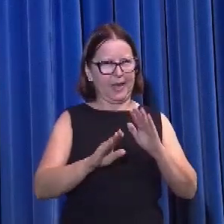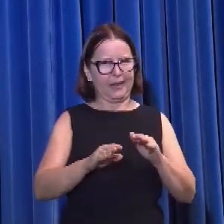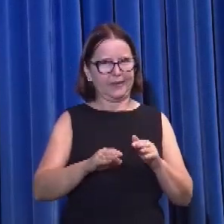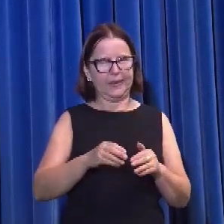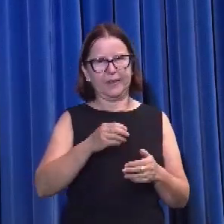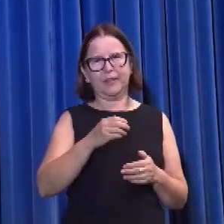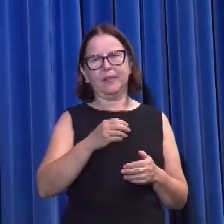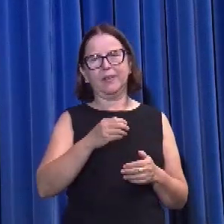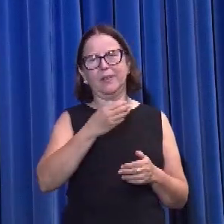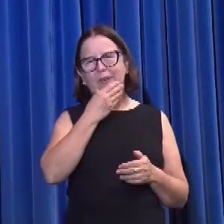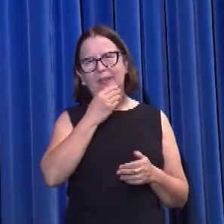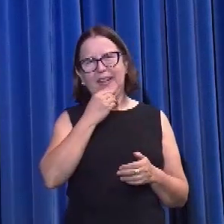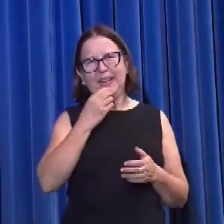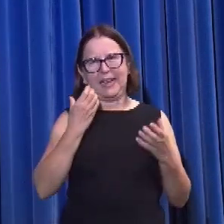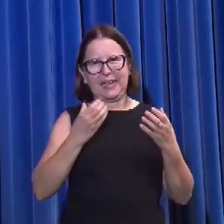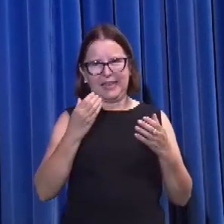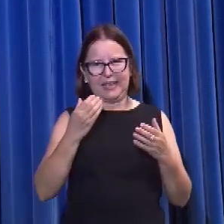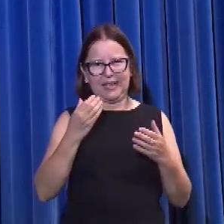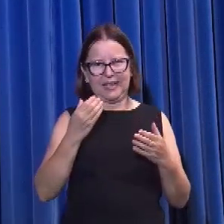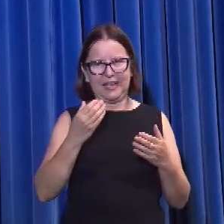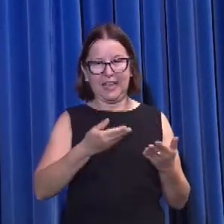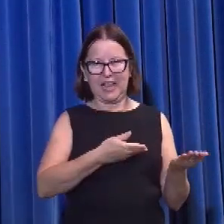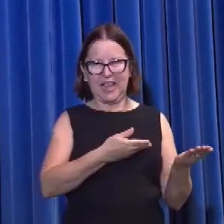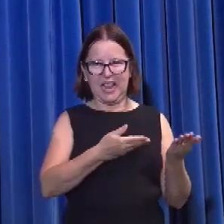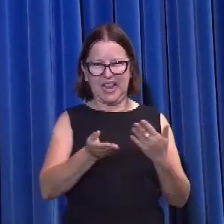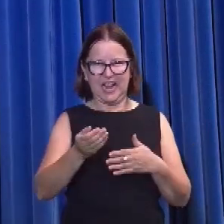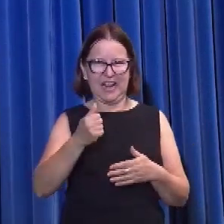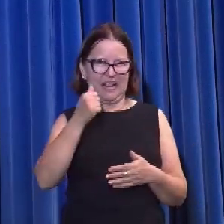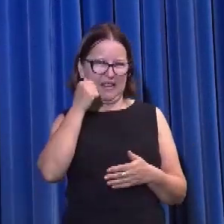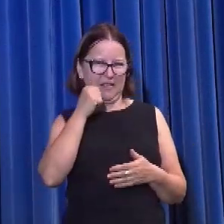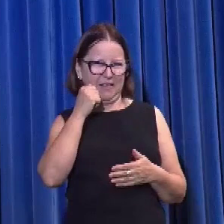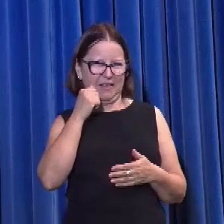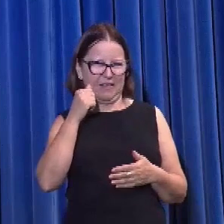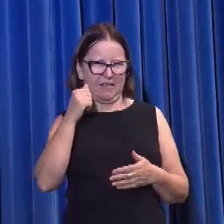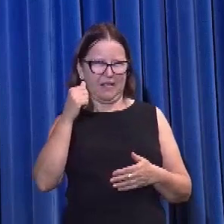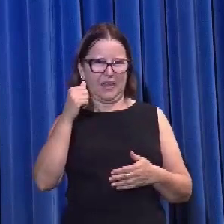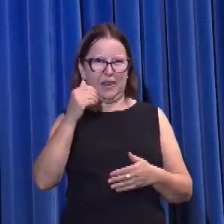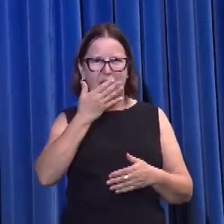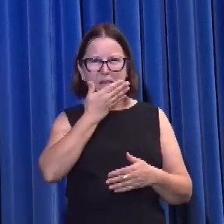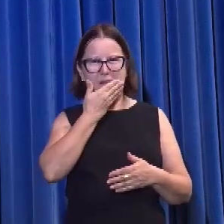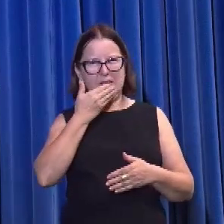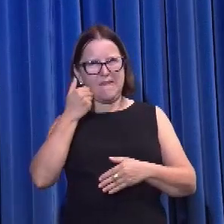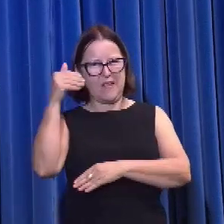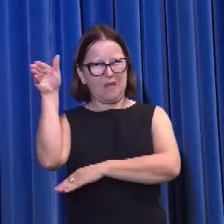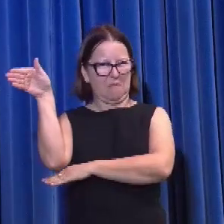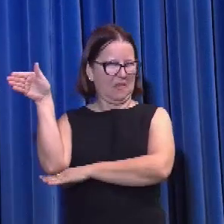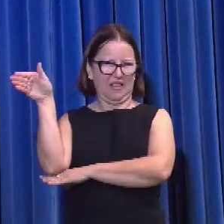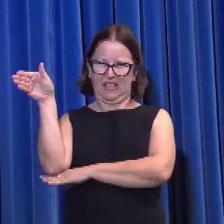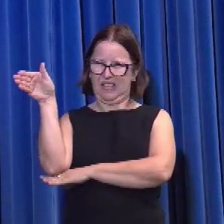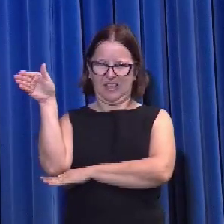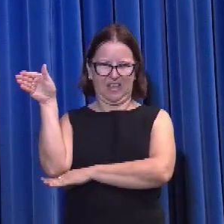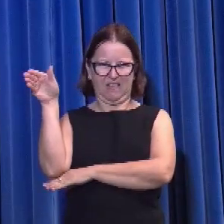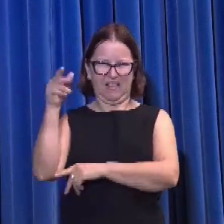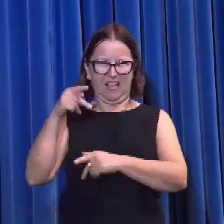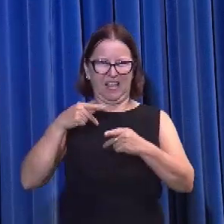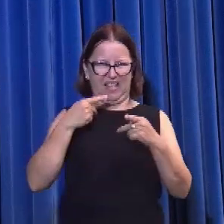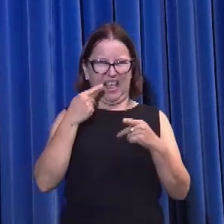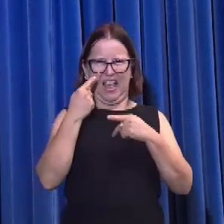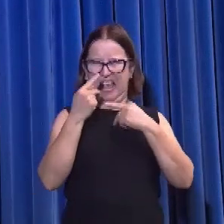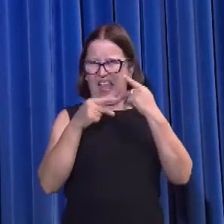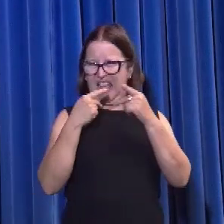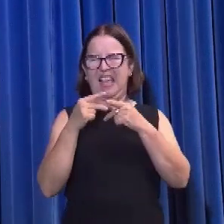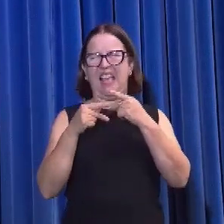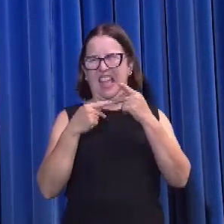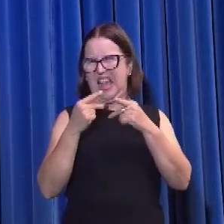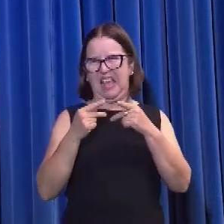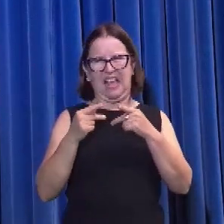eu amo você. Mas o amor que ele está falando ali é eros. E com uma língua grega